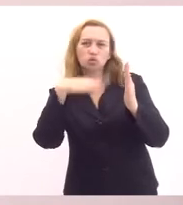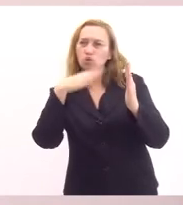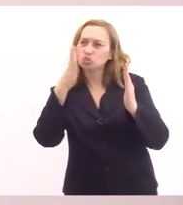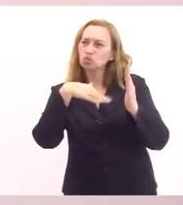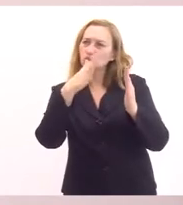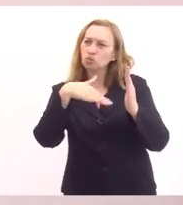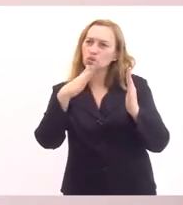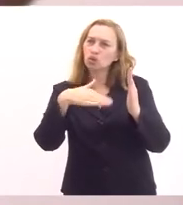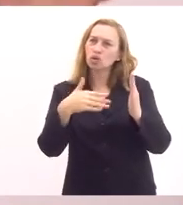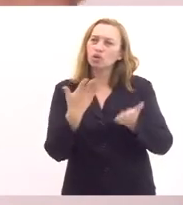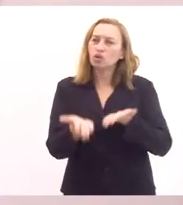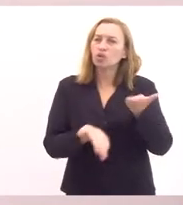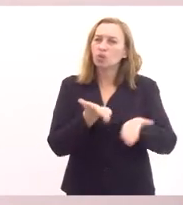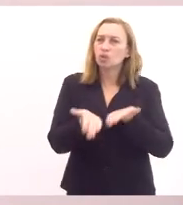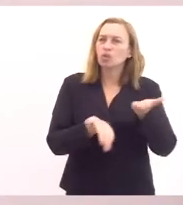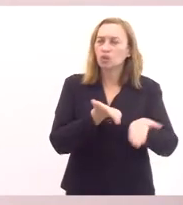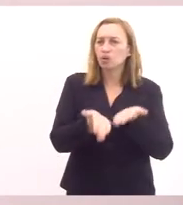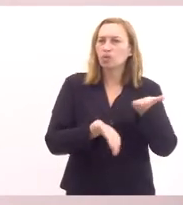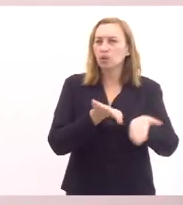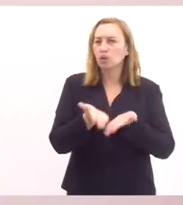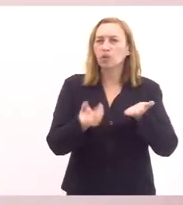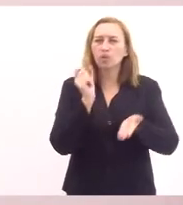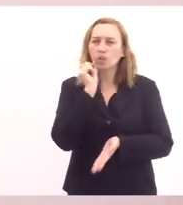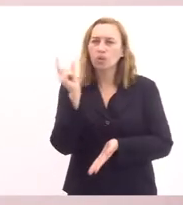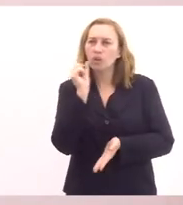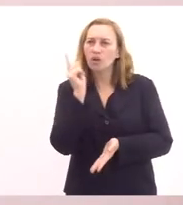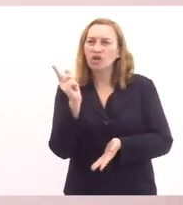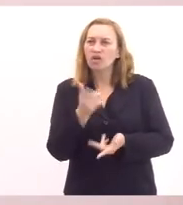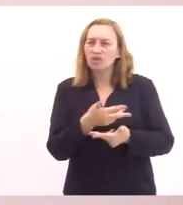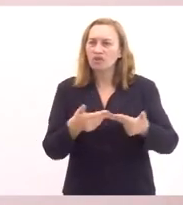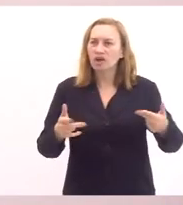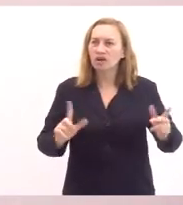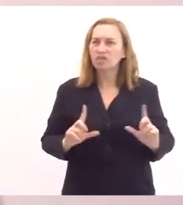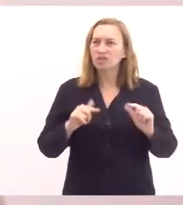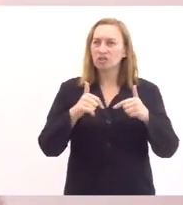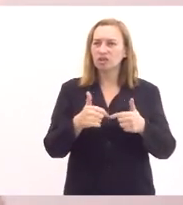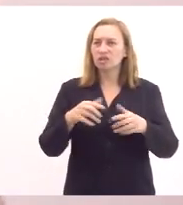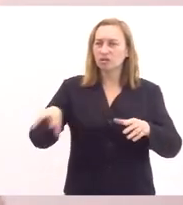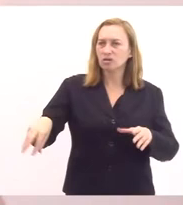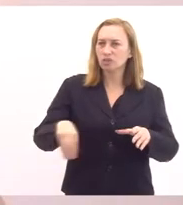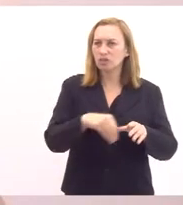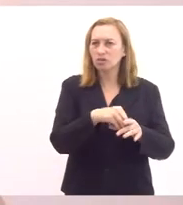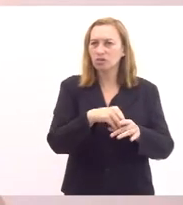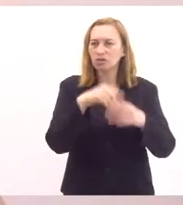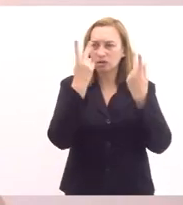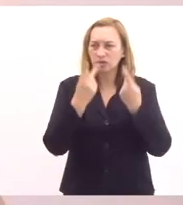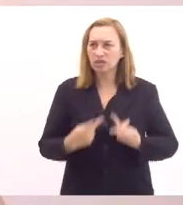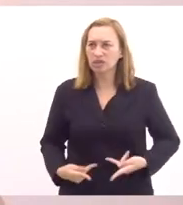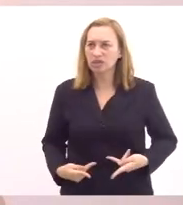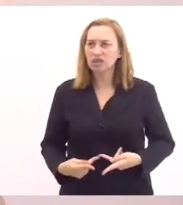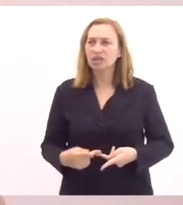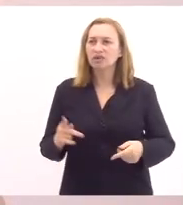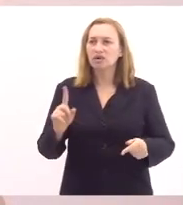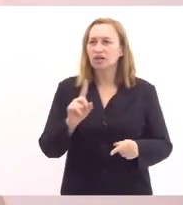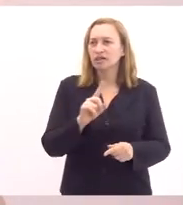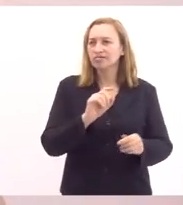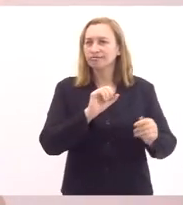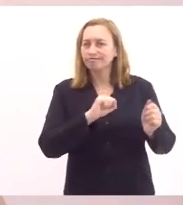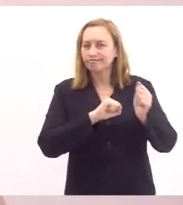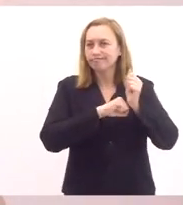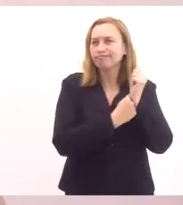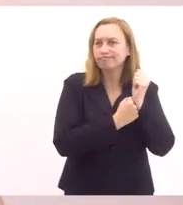de cuidar dos gatos e ela criou várias formas de humanizar isso e foi vetada